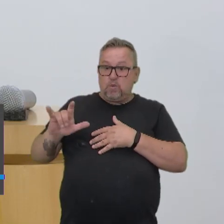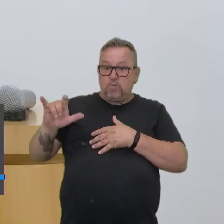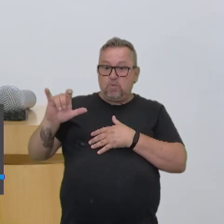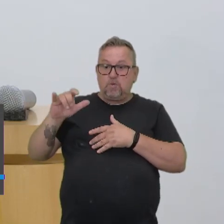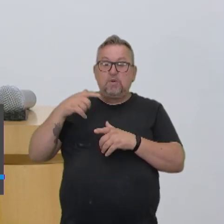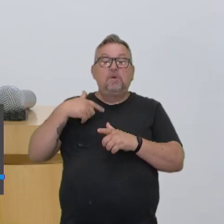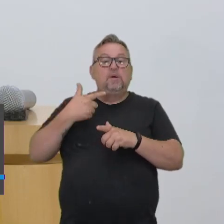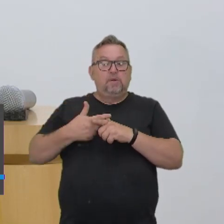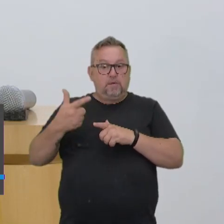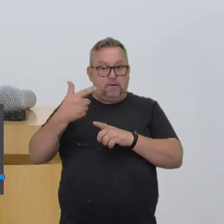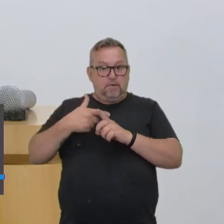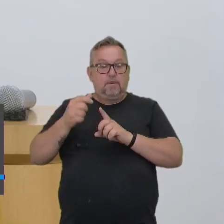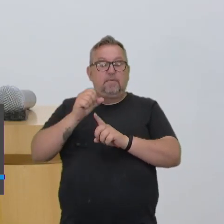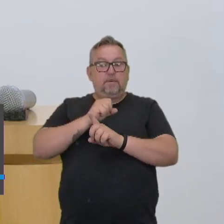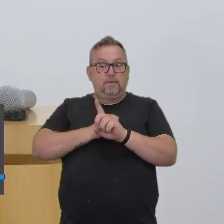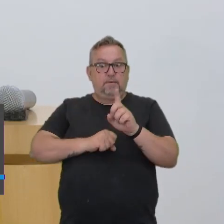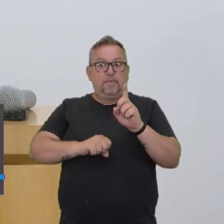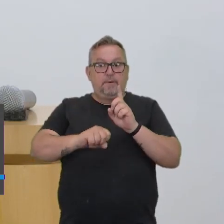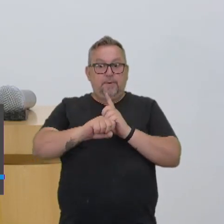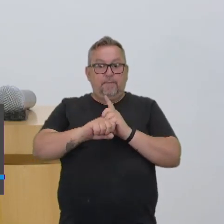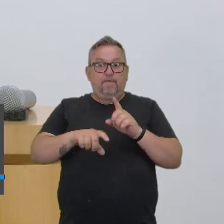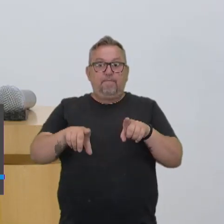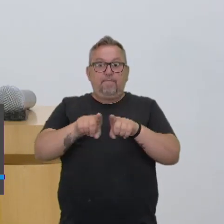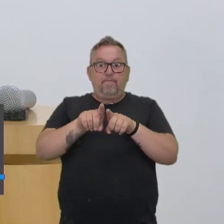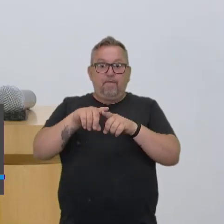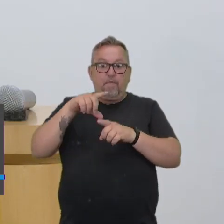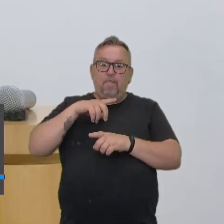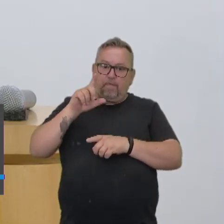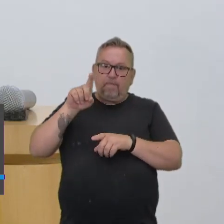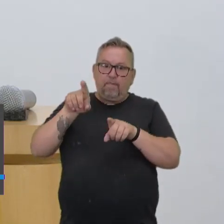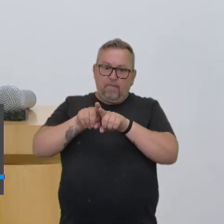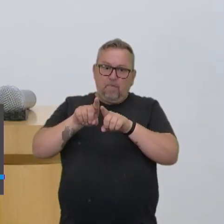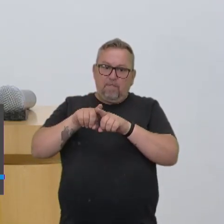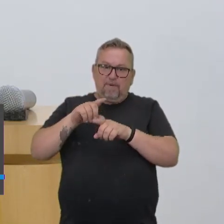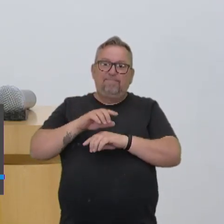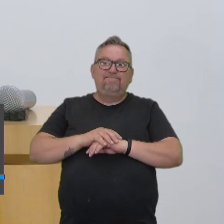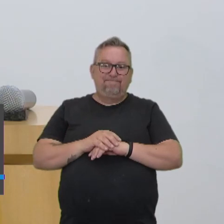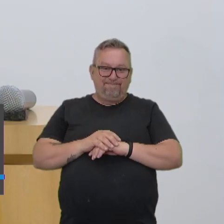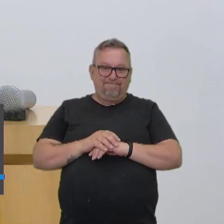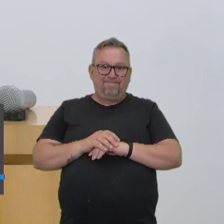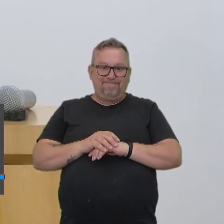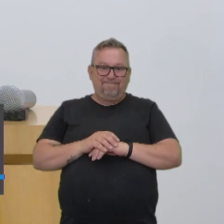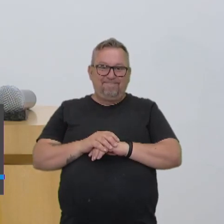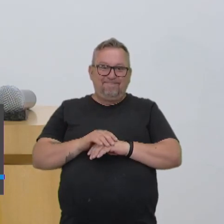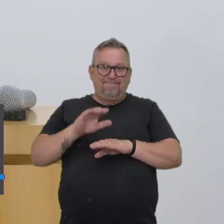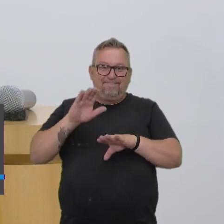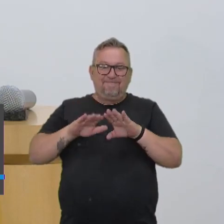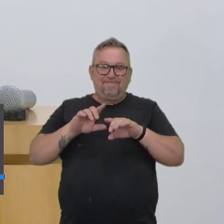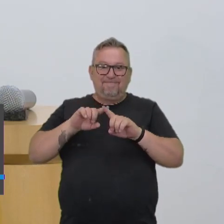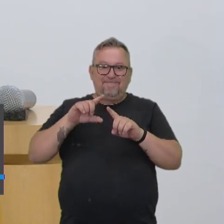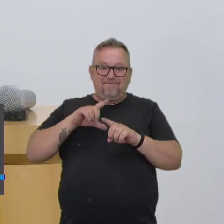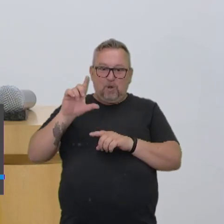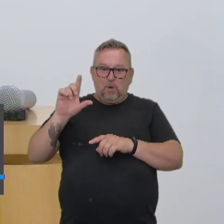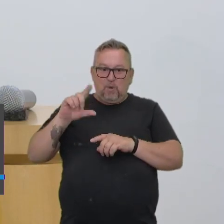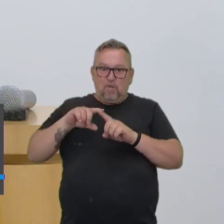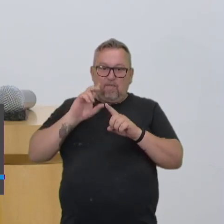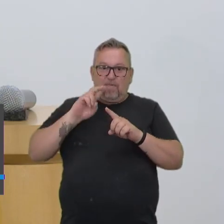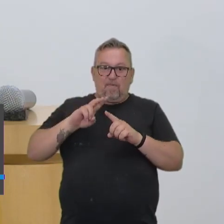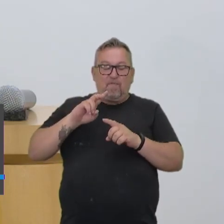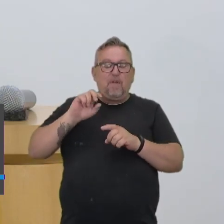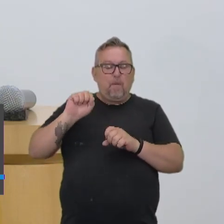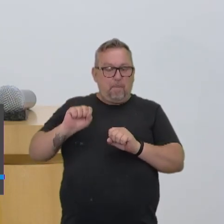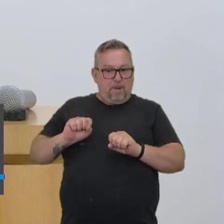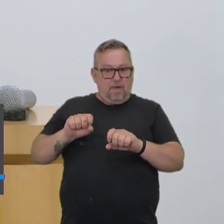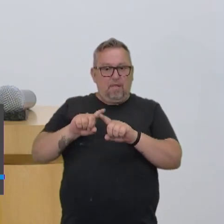social, né? E mata também. Esse que é o pior de tudo. A gente, às vezes, diminui o peso dessas coisas, mas